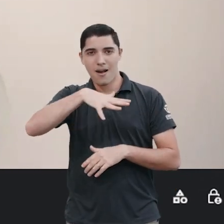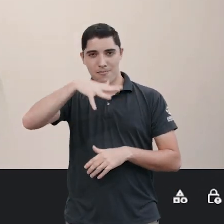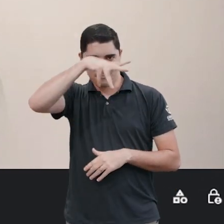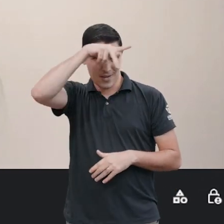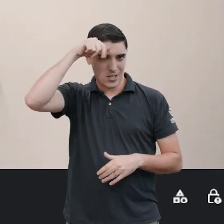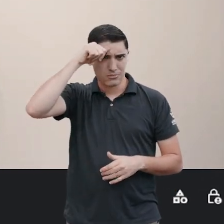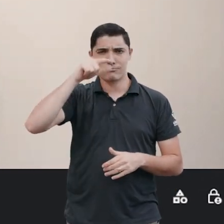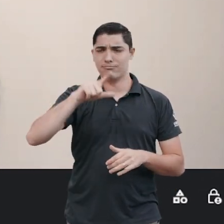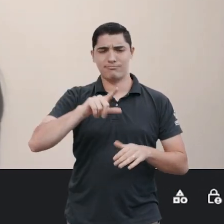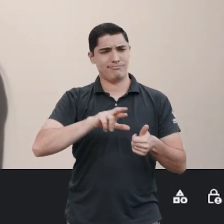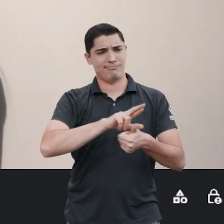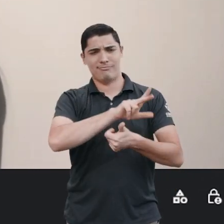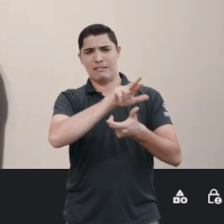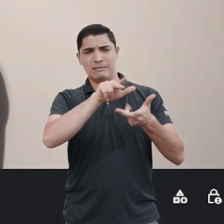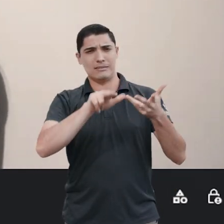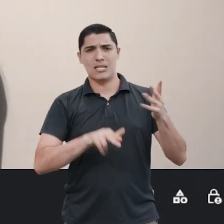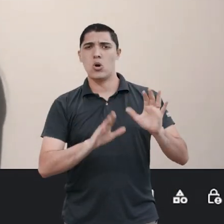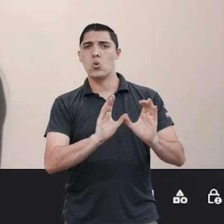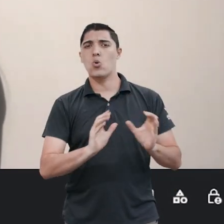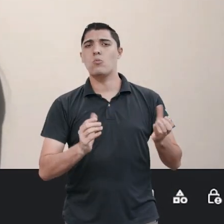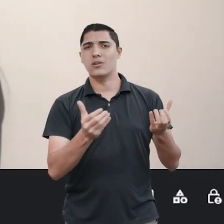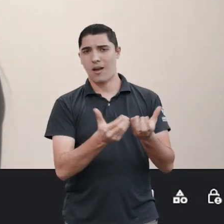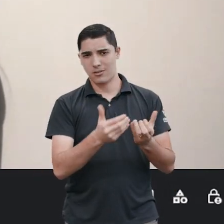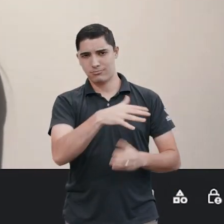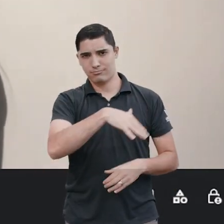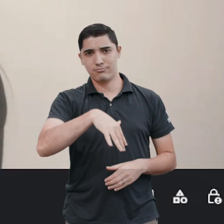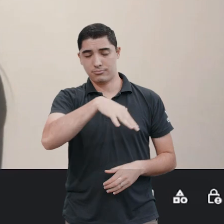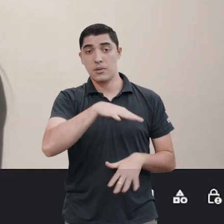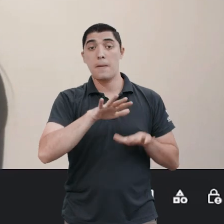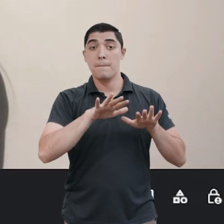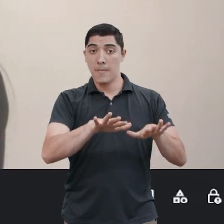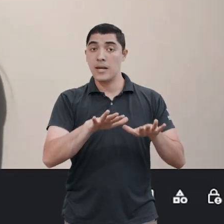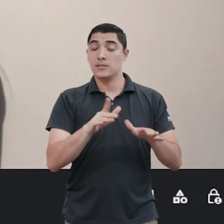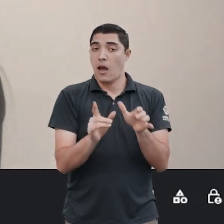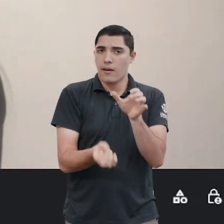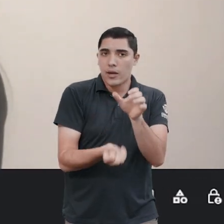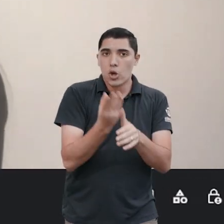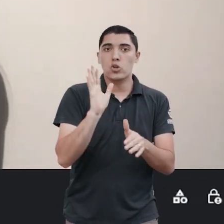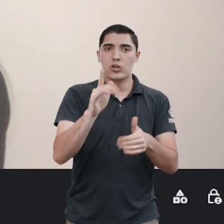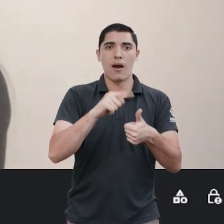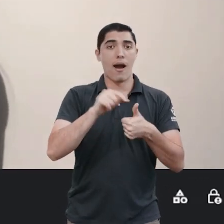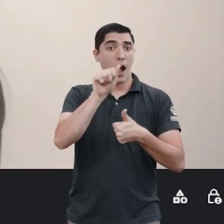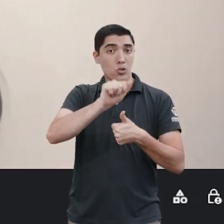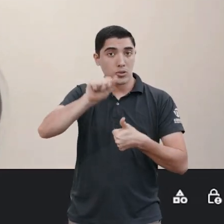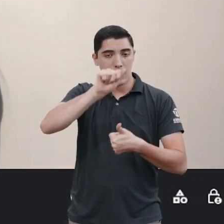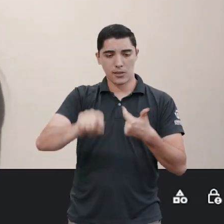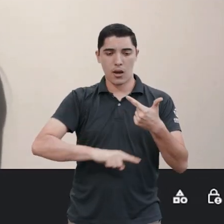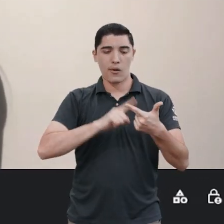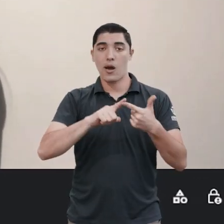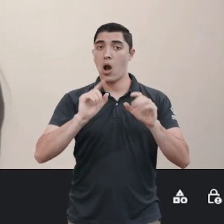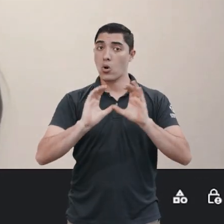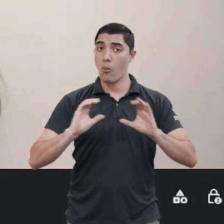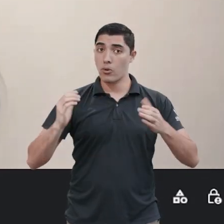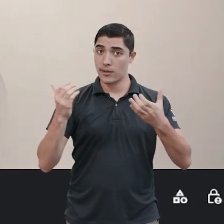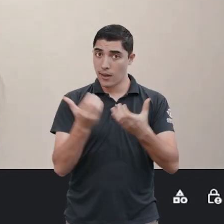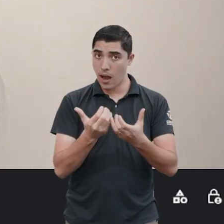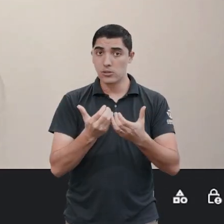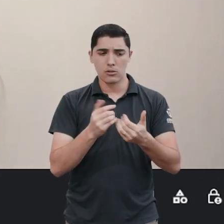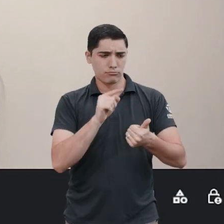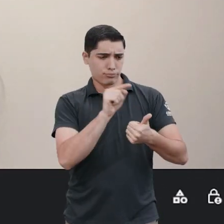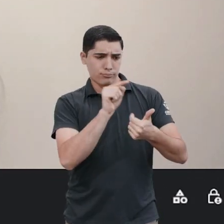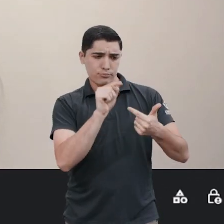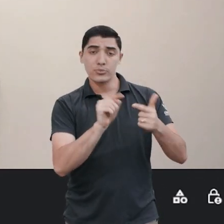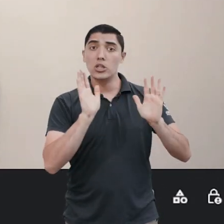bacia amazônica, várias comunidades ribeirinhas. E então criou-se associações, comunidades que